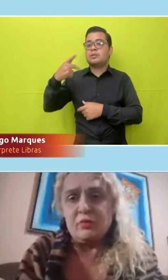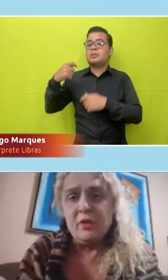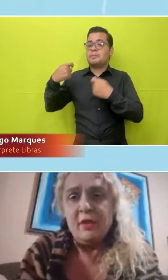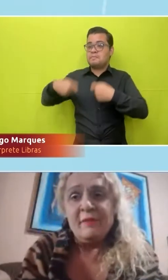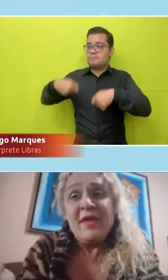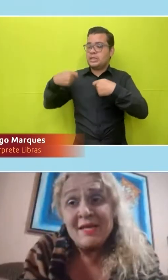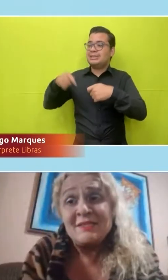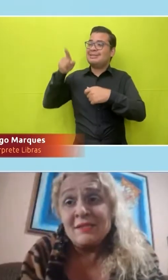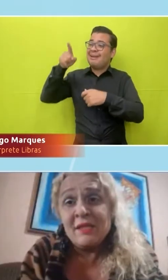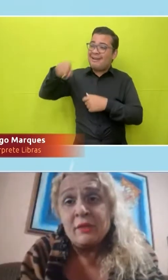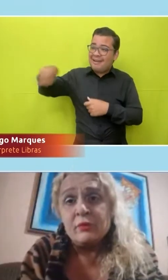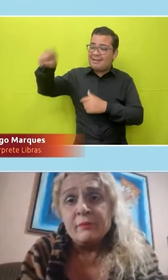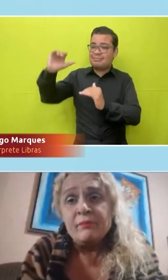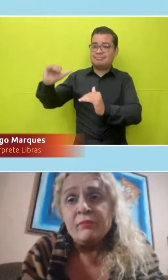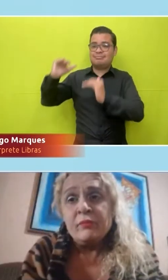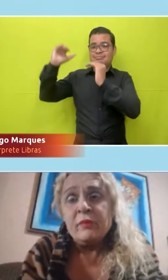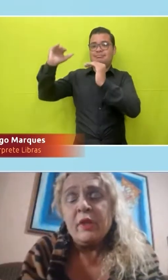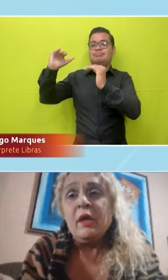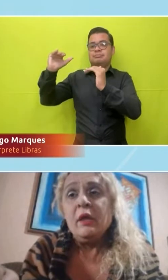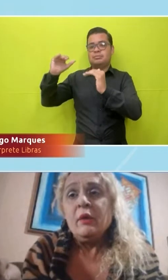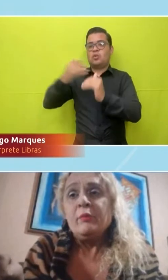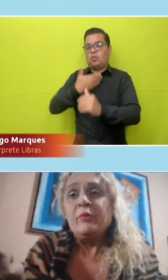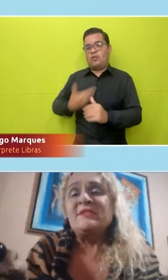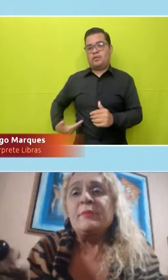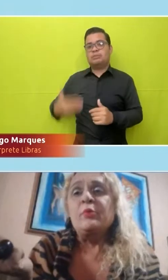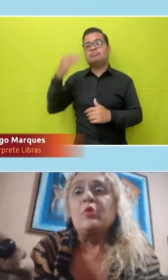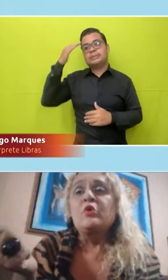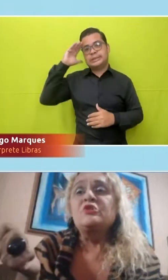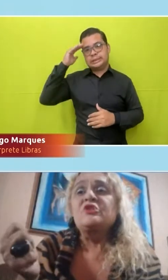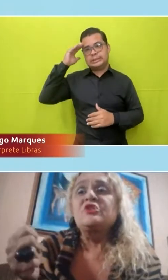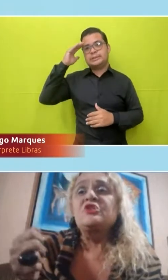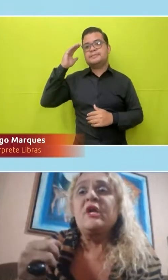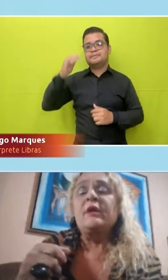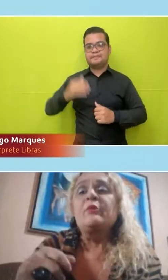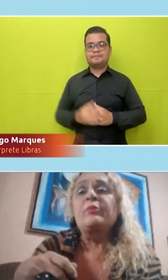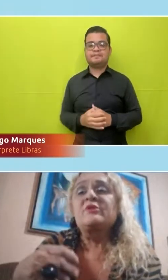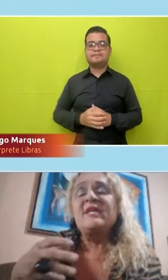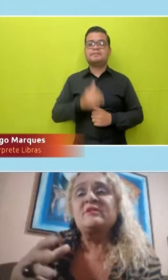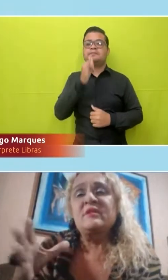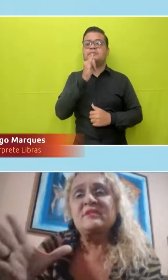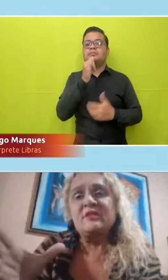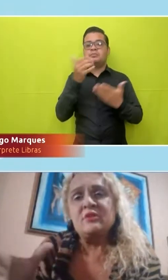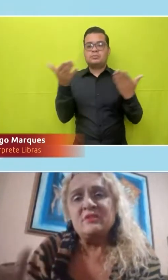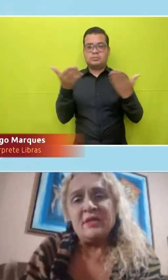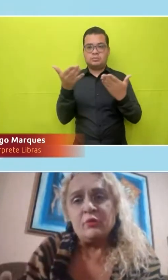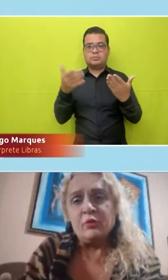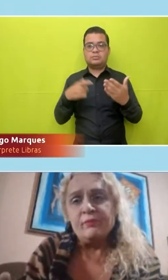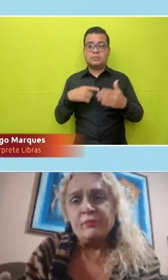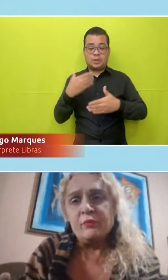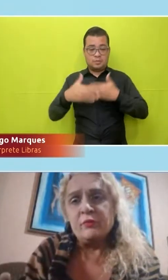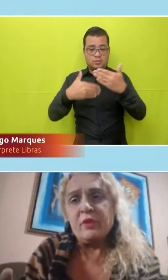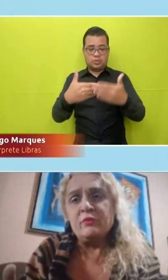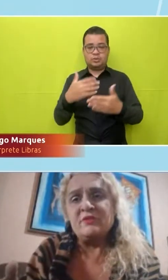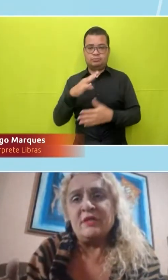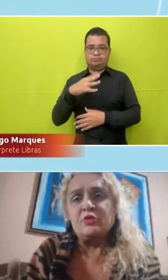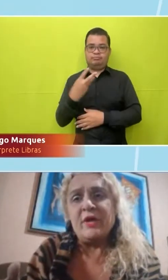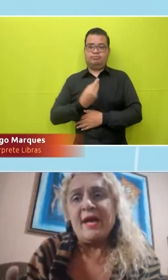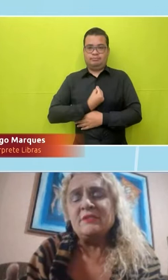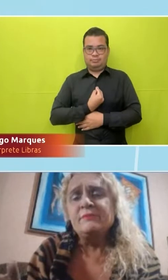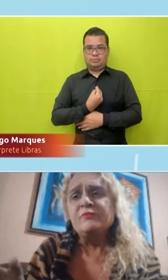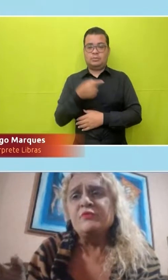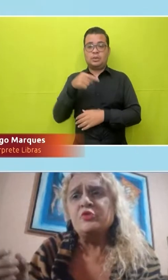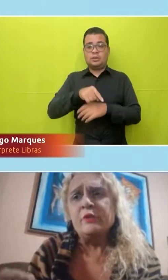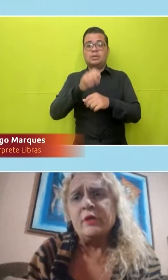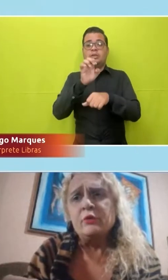gestor, ensinando, né? Por exemplo, hoje a gente tem um processo transexualizador, né, no estado de